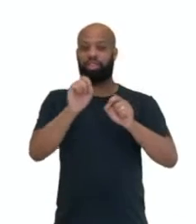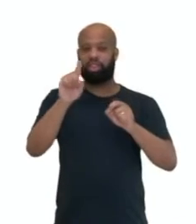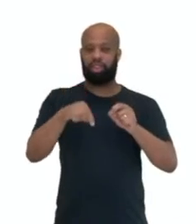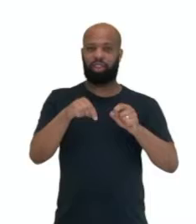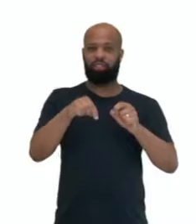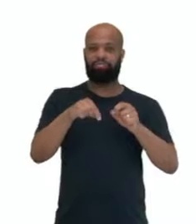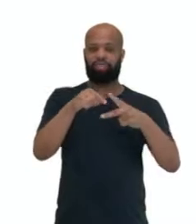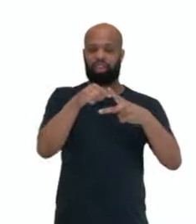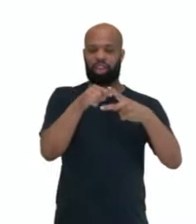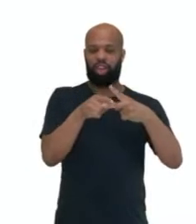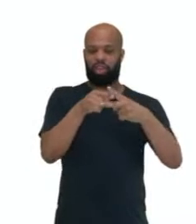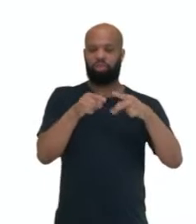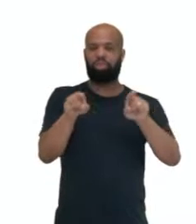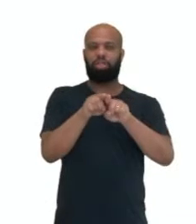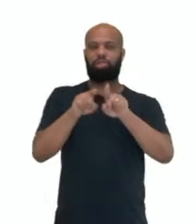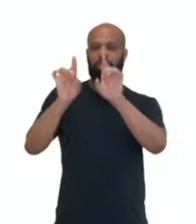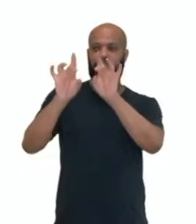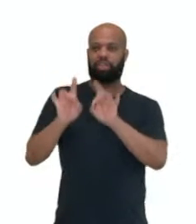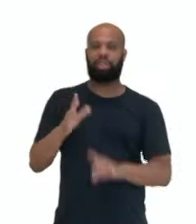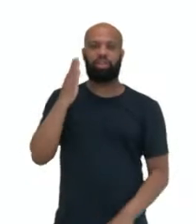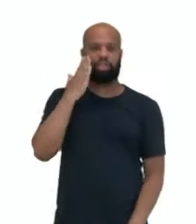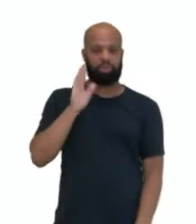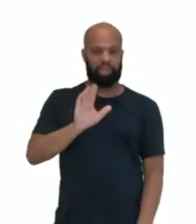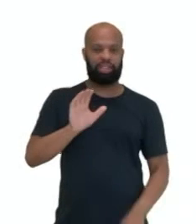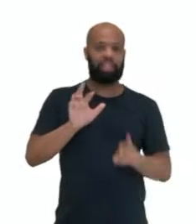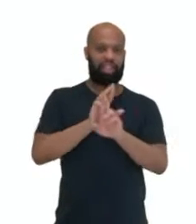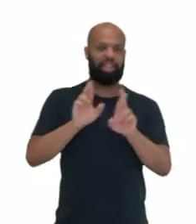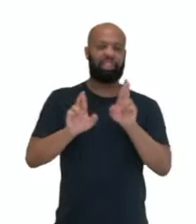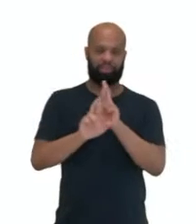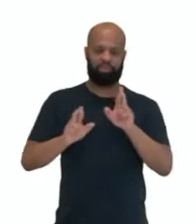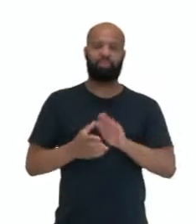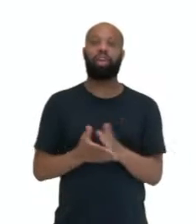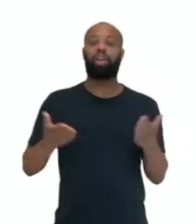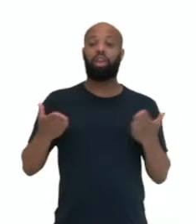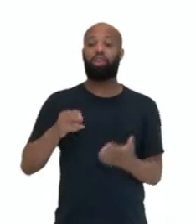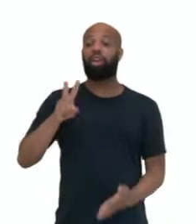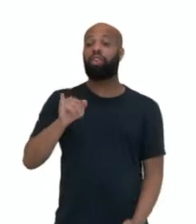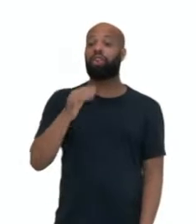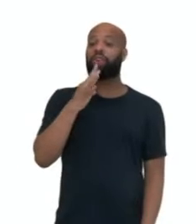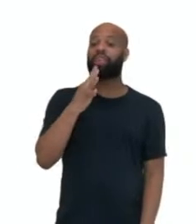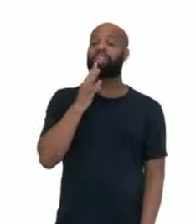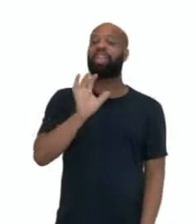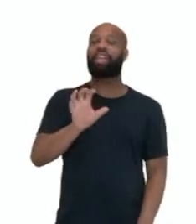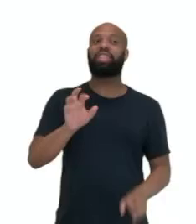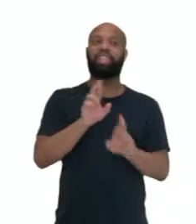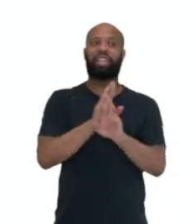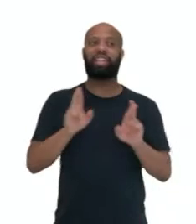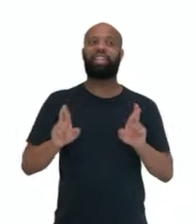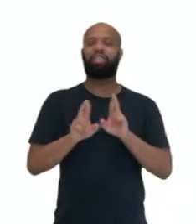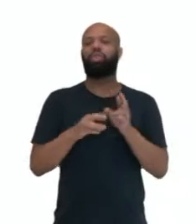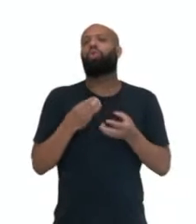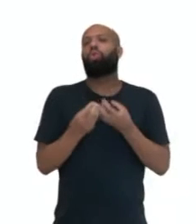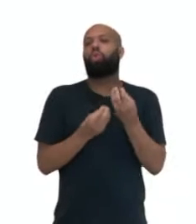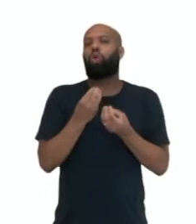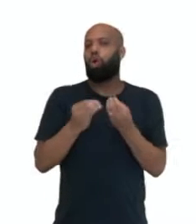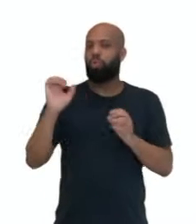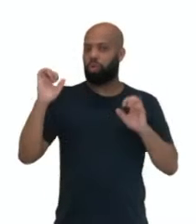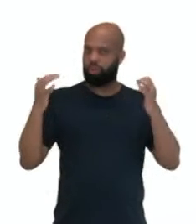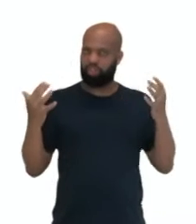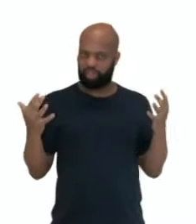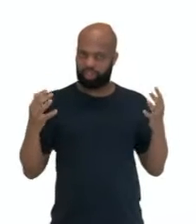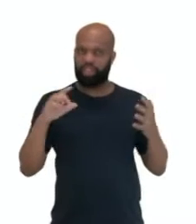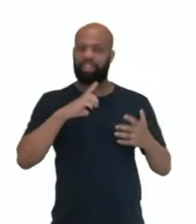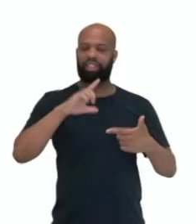ângulos. Então, bem especial saber dessas relações. Vamos conhecer essas relações, como essas relações acontecem